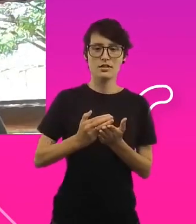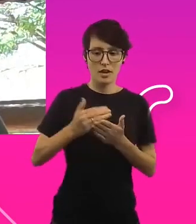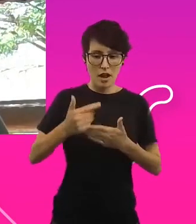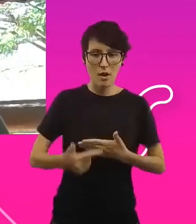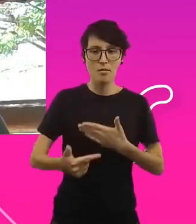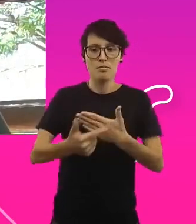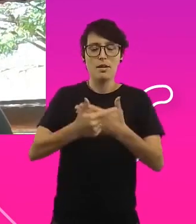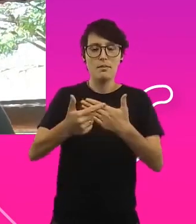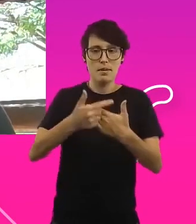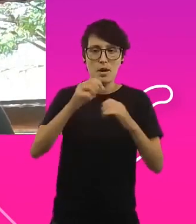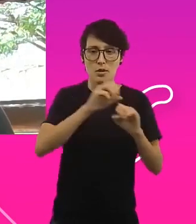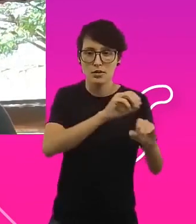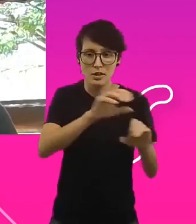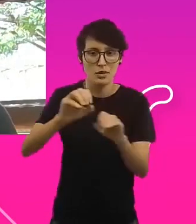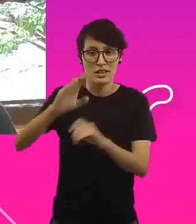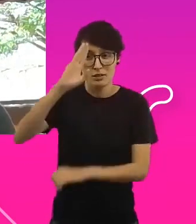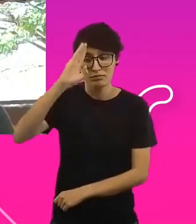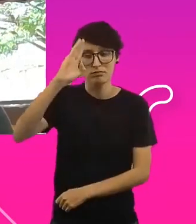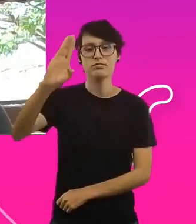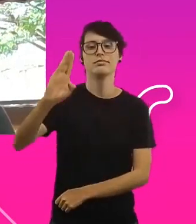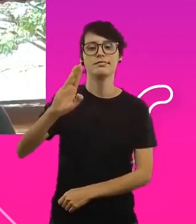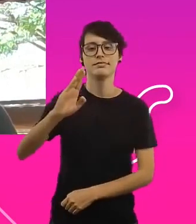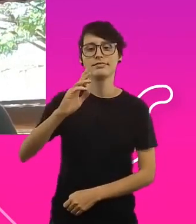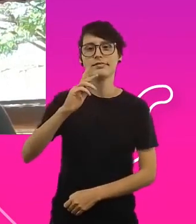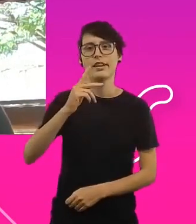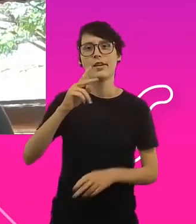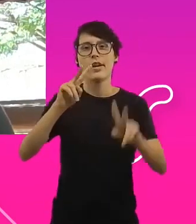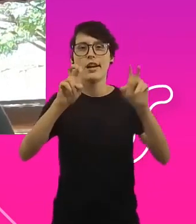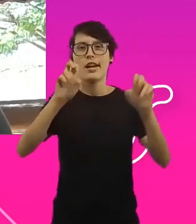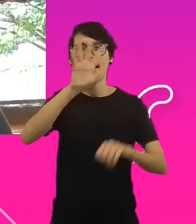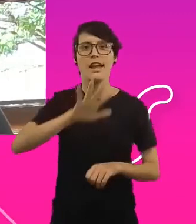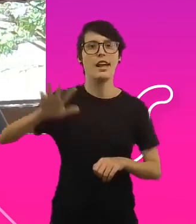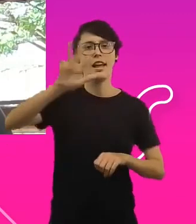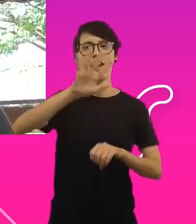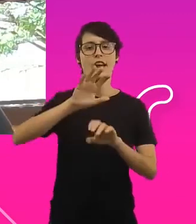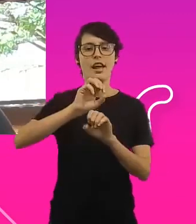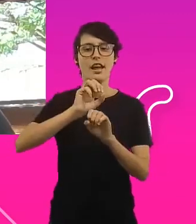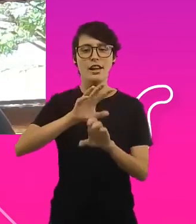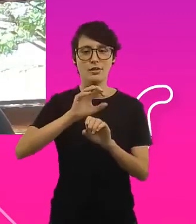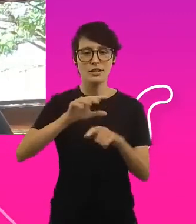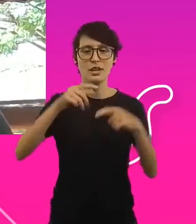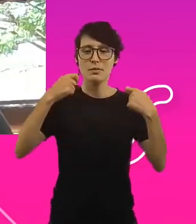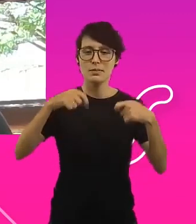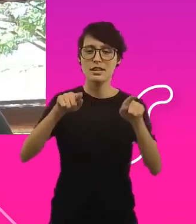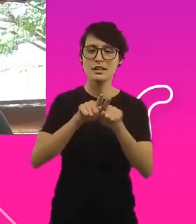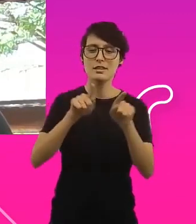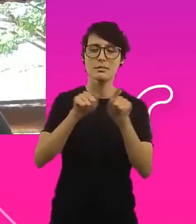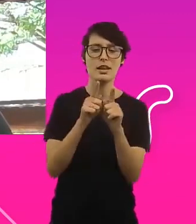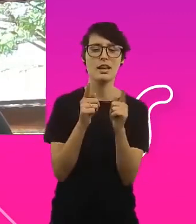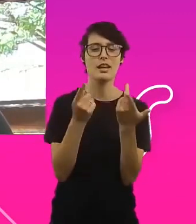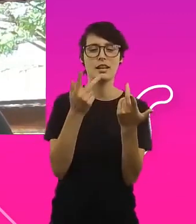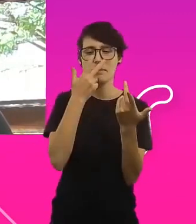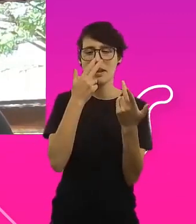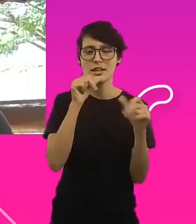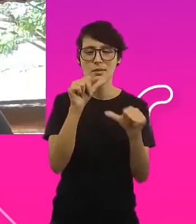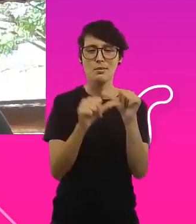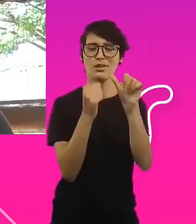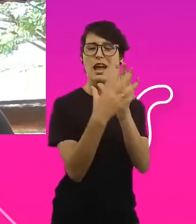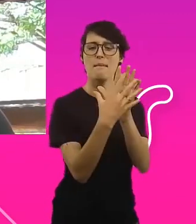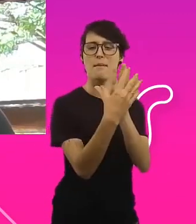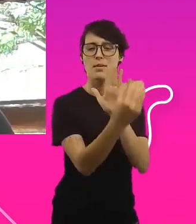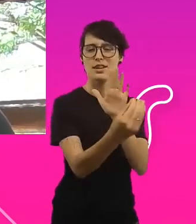educação principal. Falando por educação também, eu acho que a gente precisa começar a mudar o modelo, porque hoje o